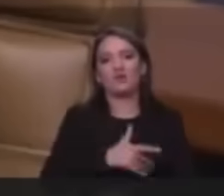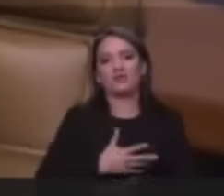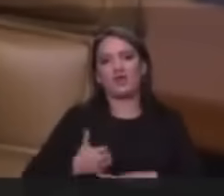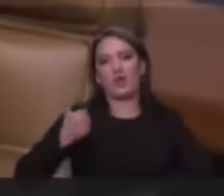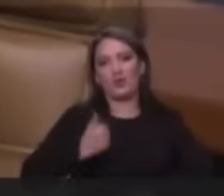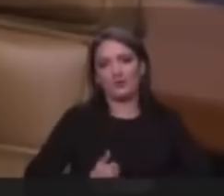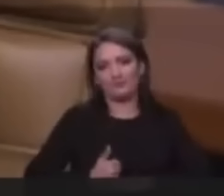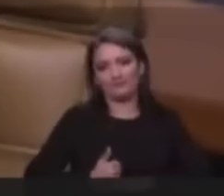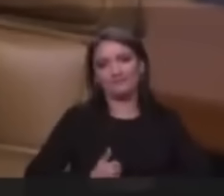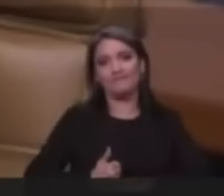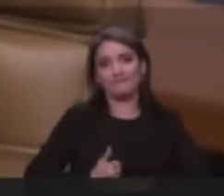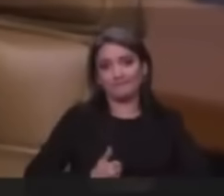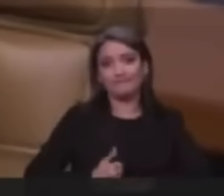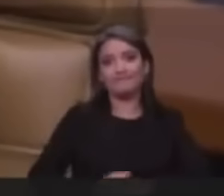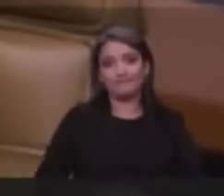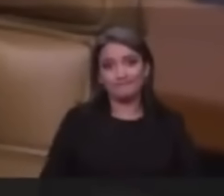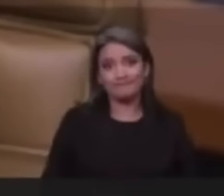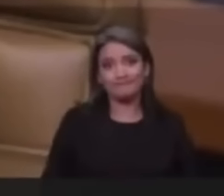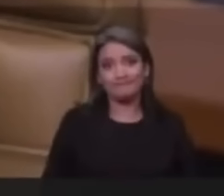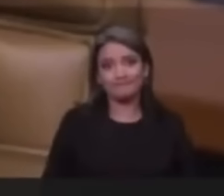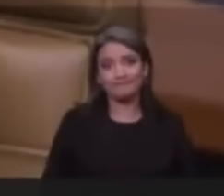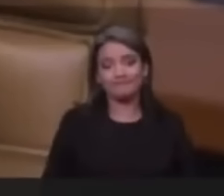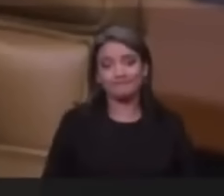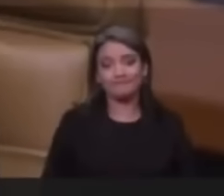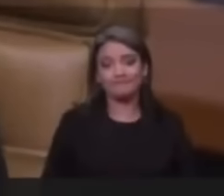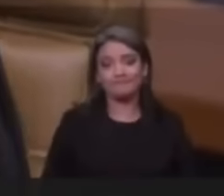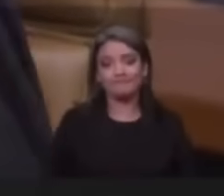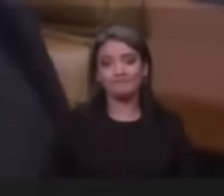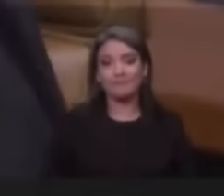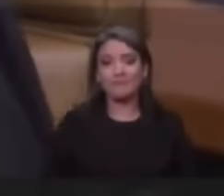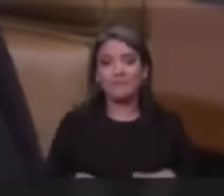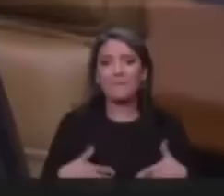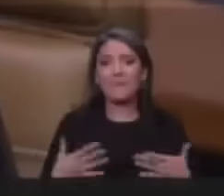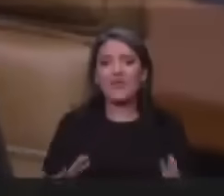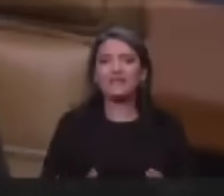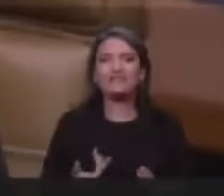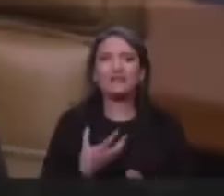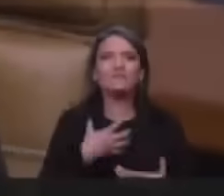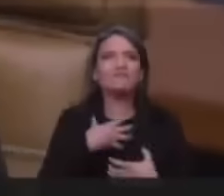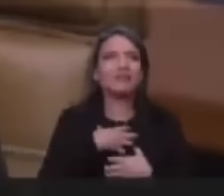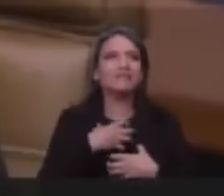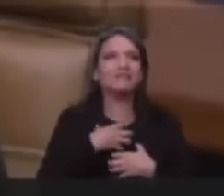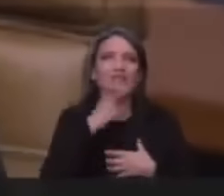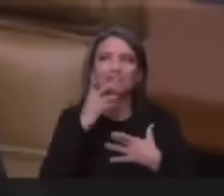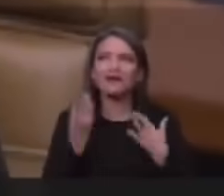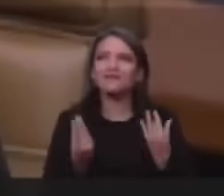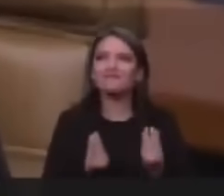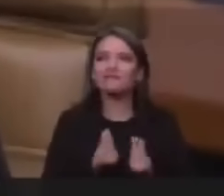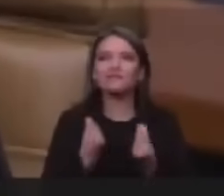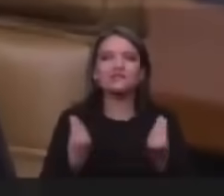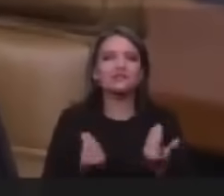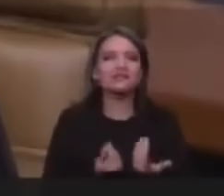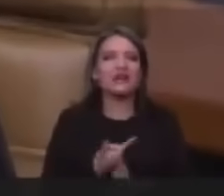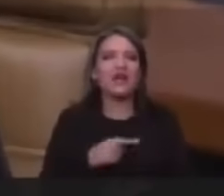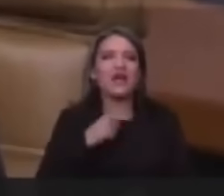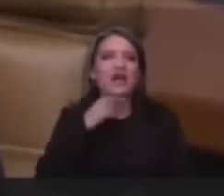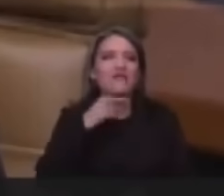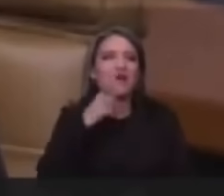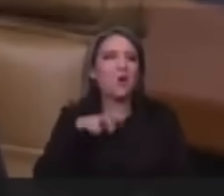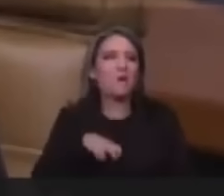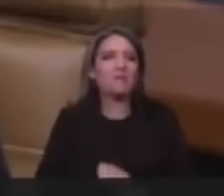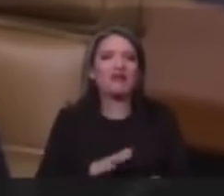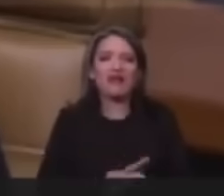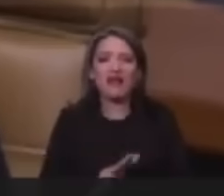golpe de estado aqui o sentimento de impunidade ela é tão grande é que